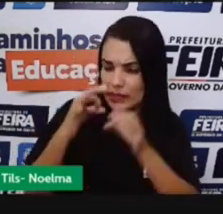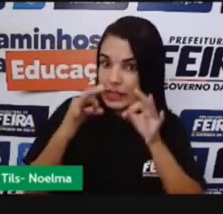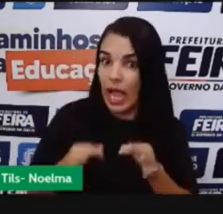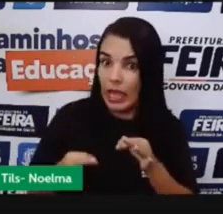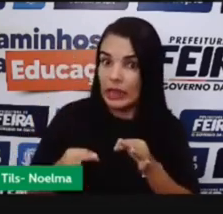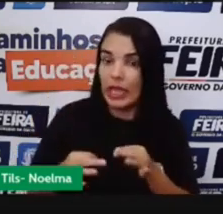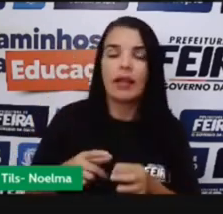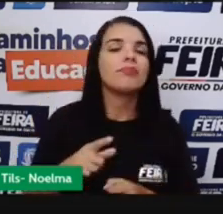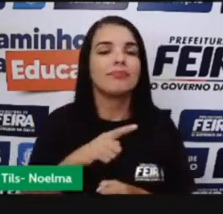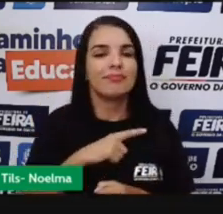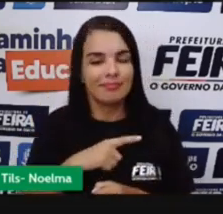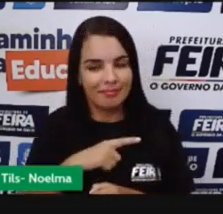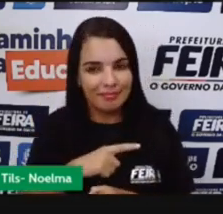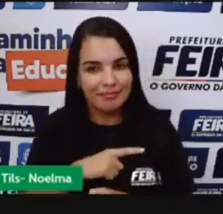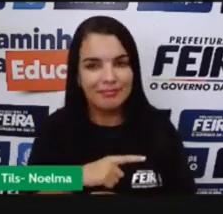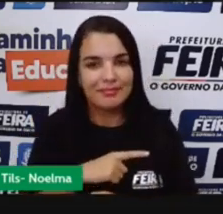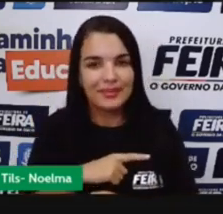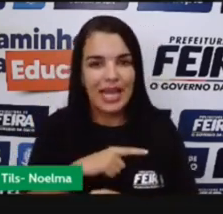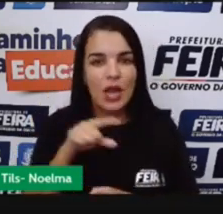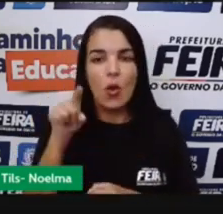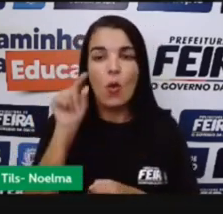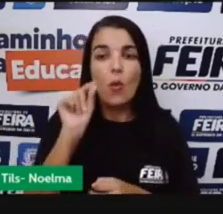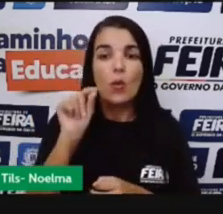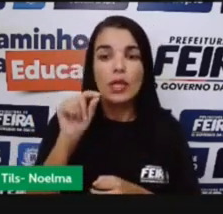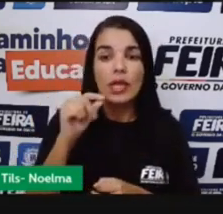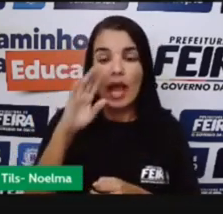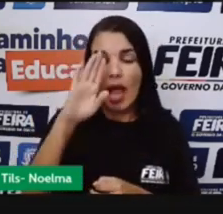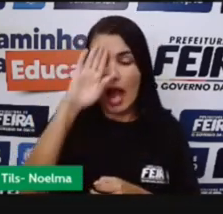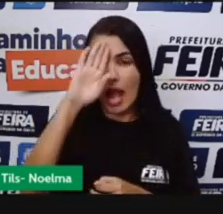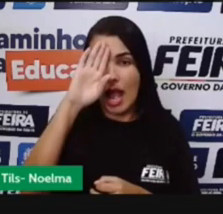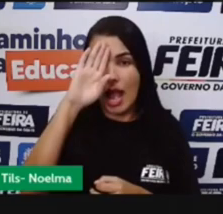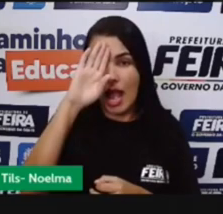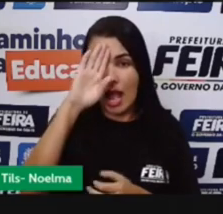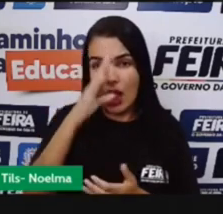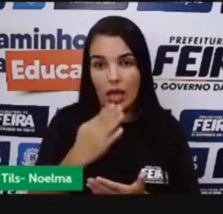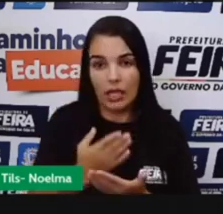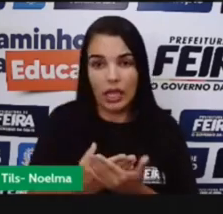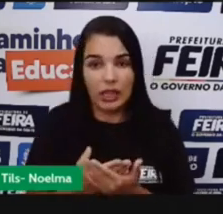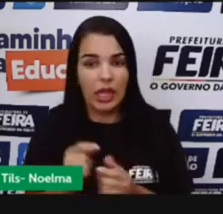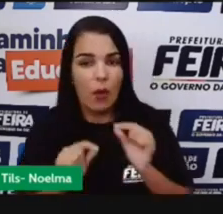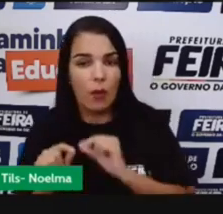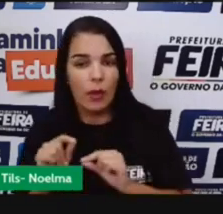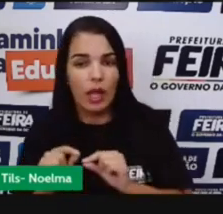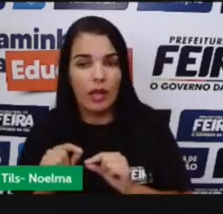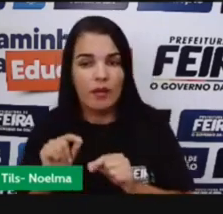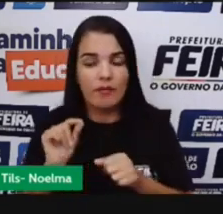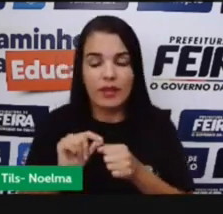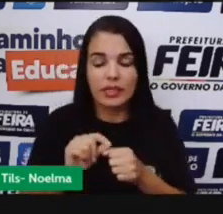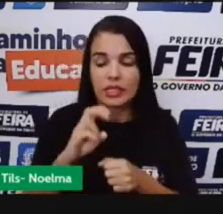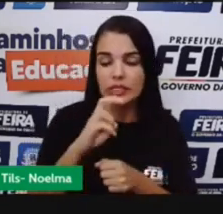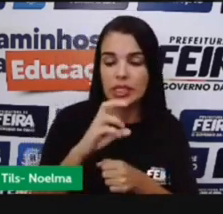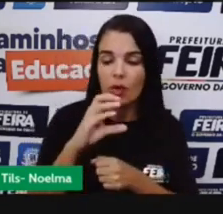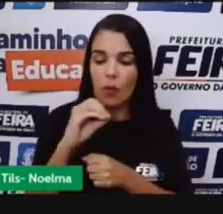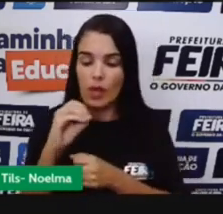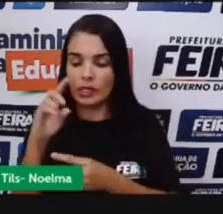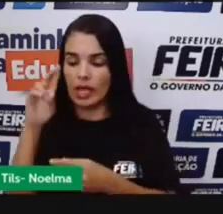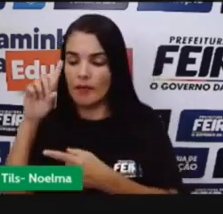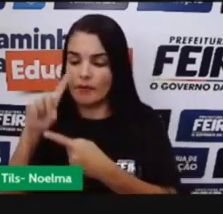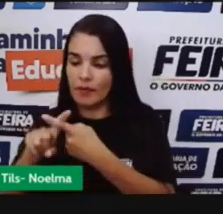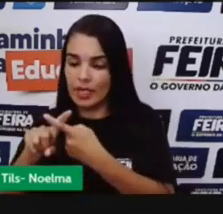sim. Vocês simplesmente vão pegar o quociente, que é 50, e multiplicar